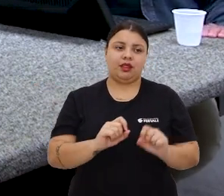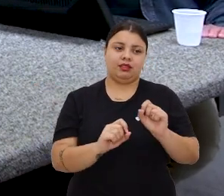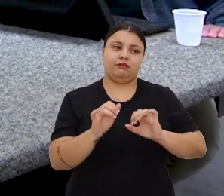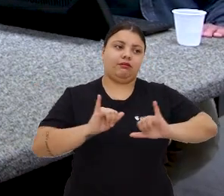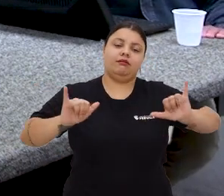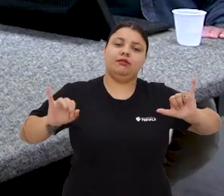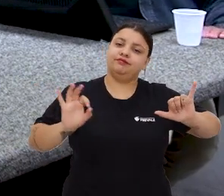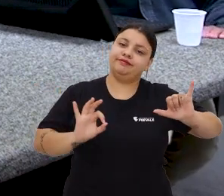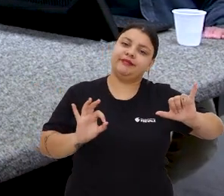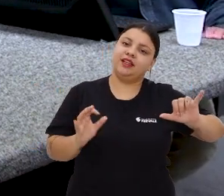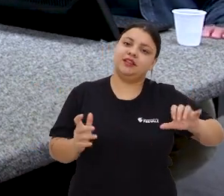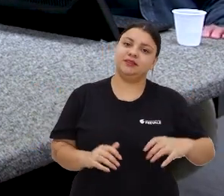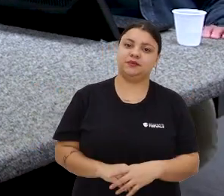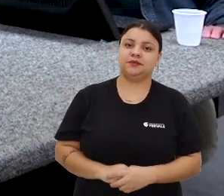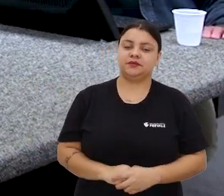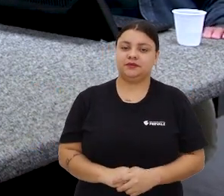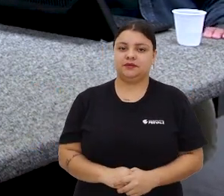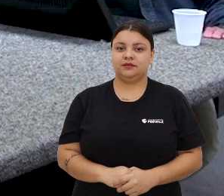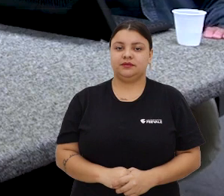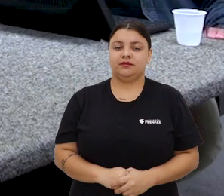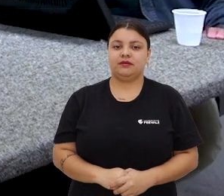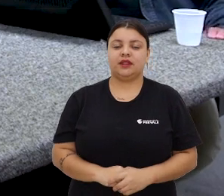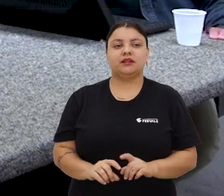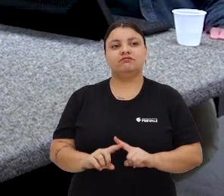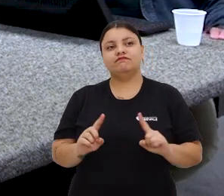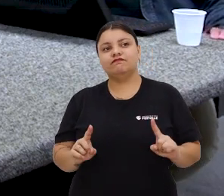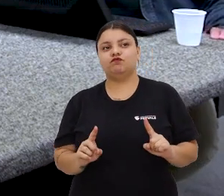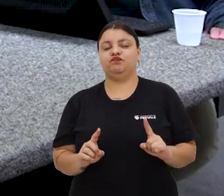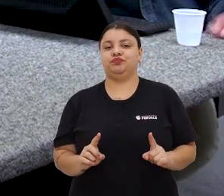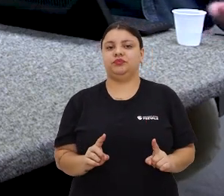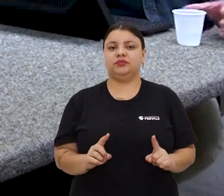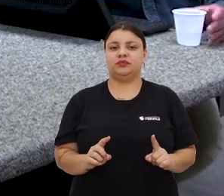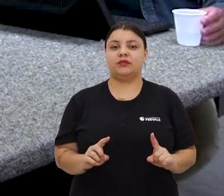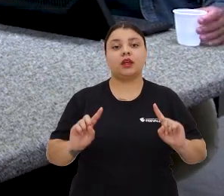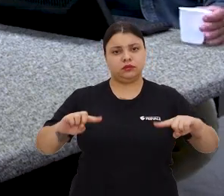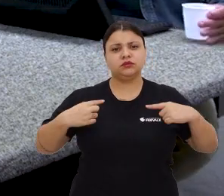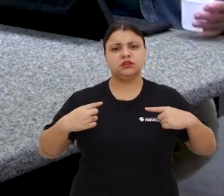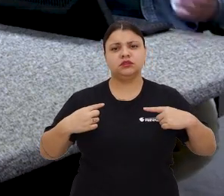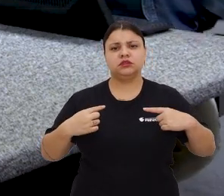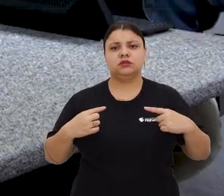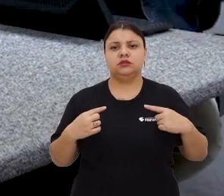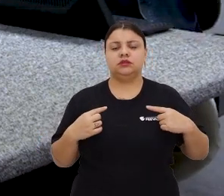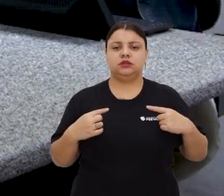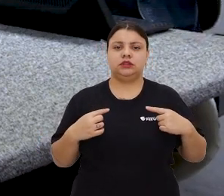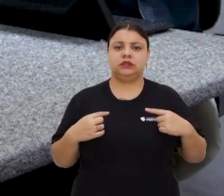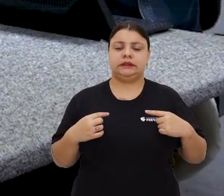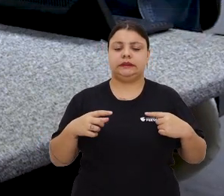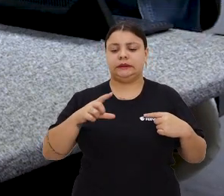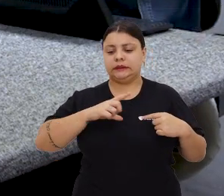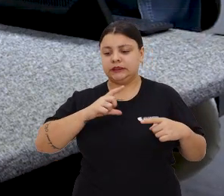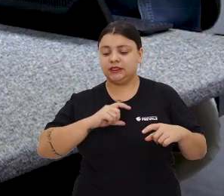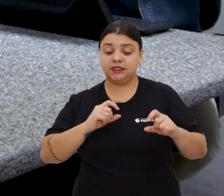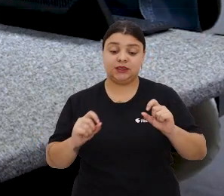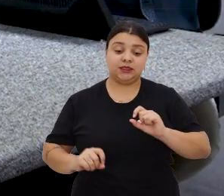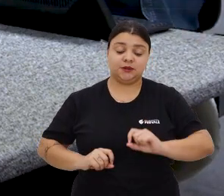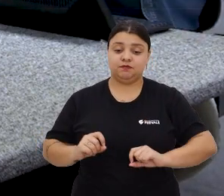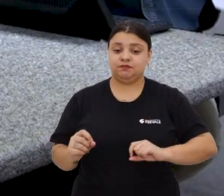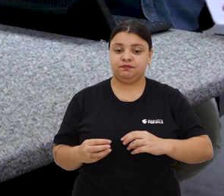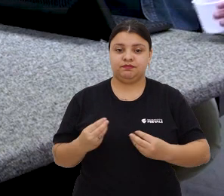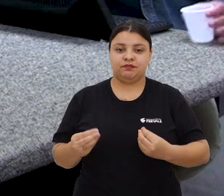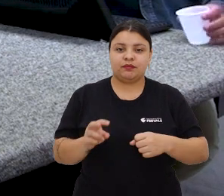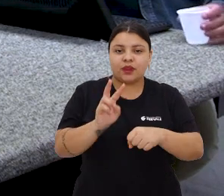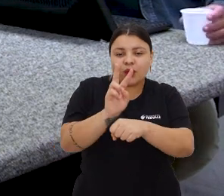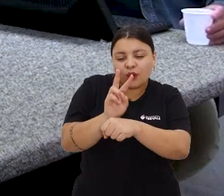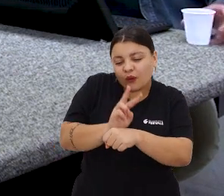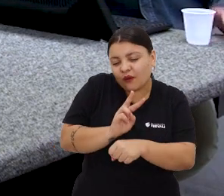né? Não vira notícia. Então, é desafiador, né? Eu tenho que ter um